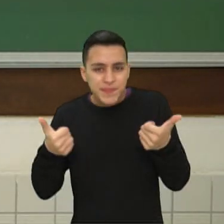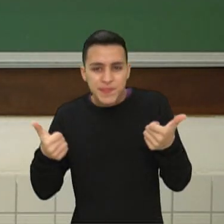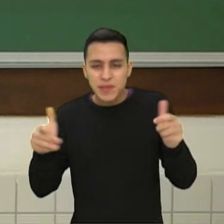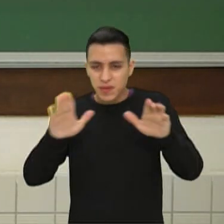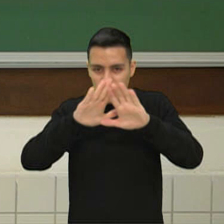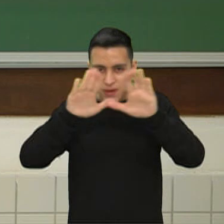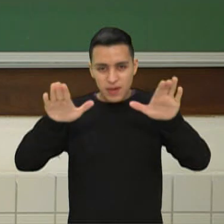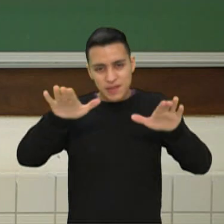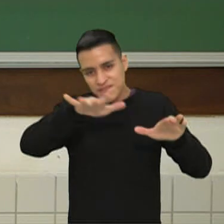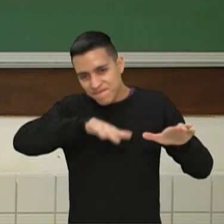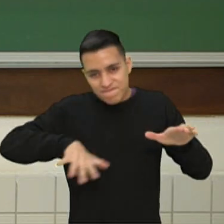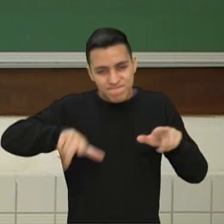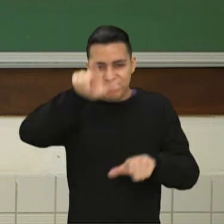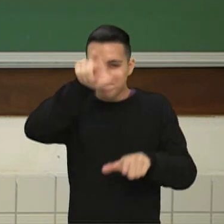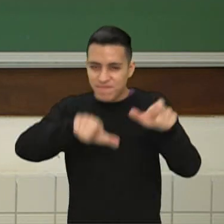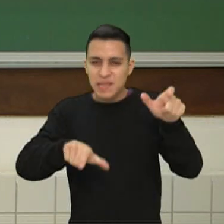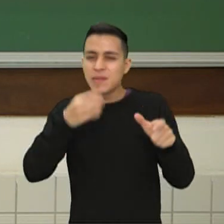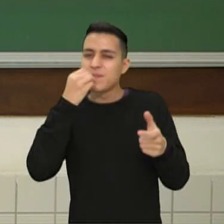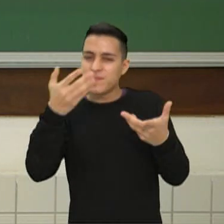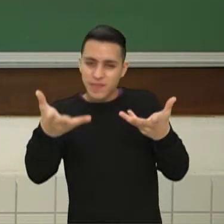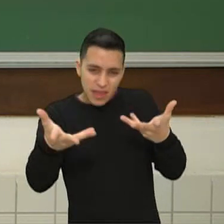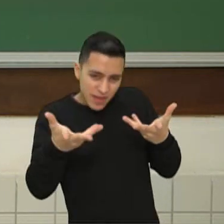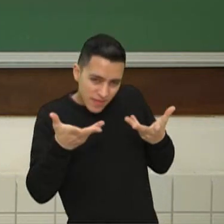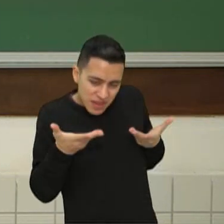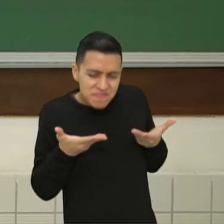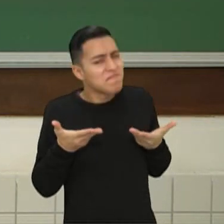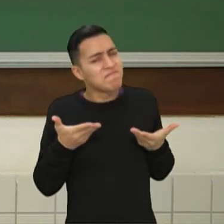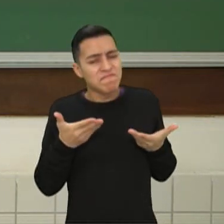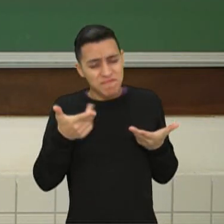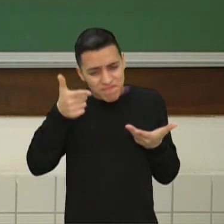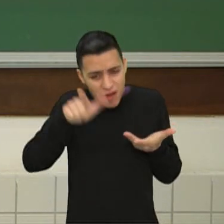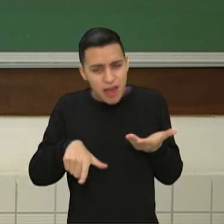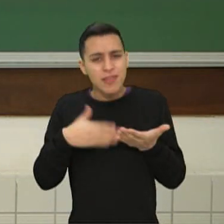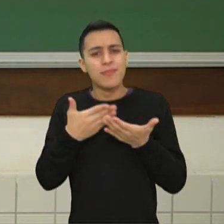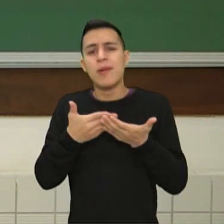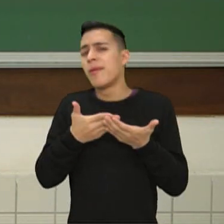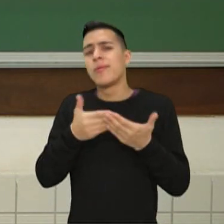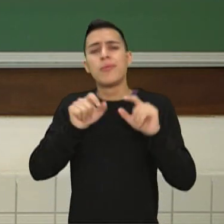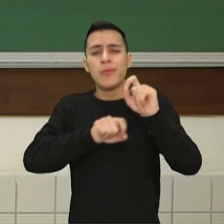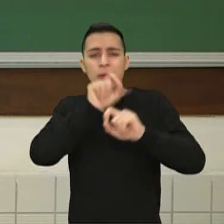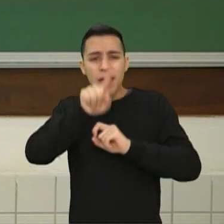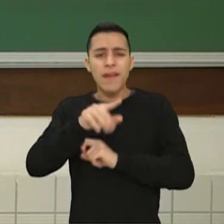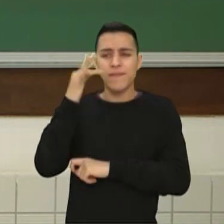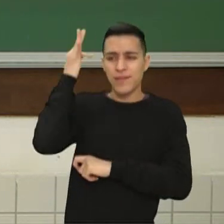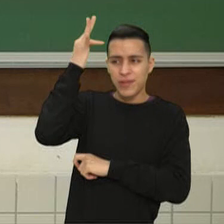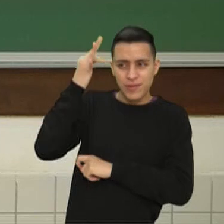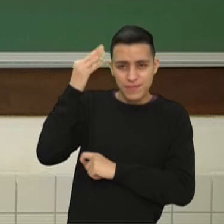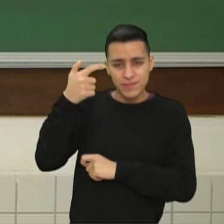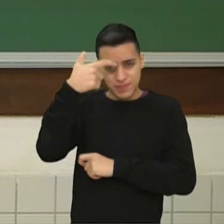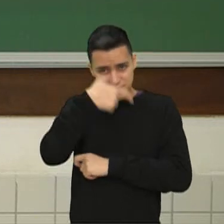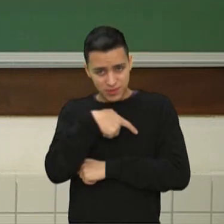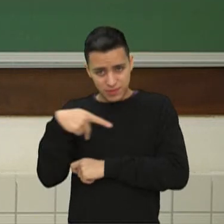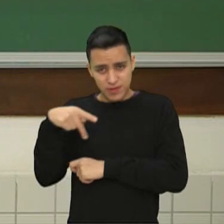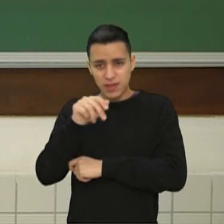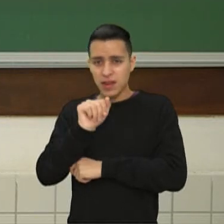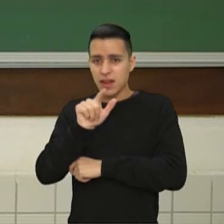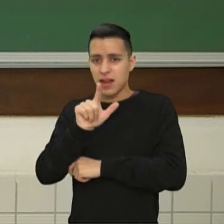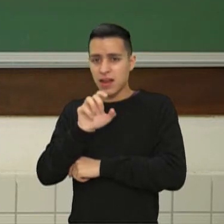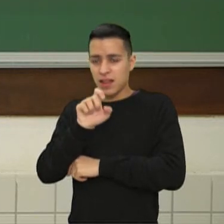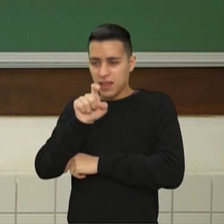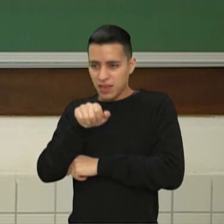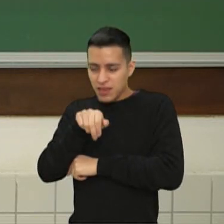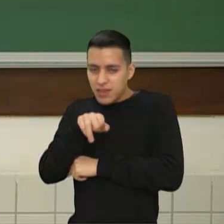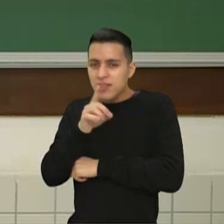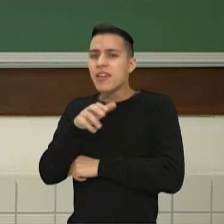Olá, pessoas! Bem-vindos, bem-vindas a mais uma aula de filosofia. Eu sou o professor Alexandre Bonfim e